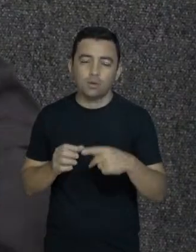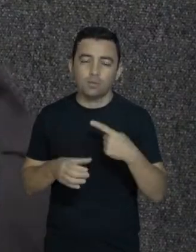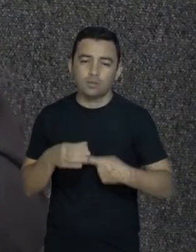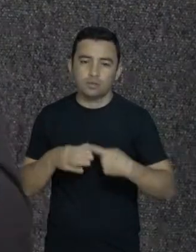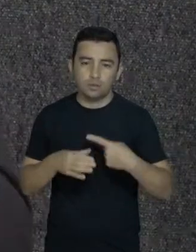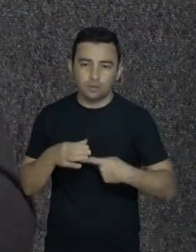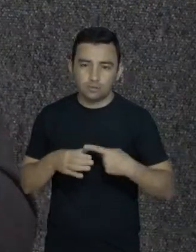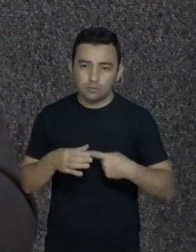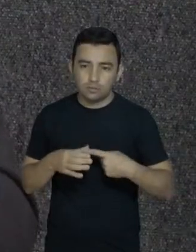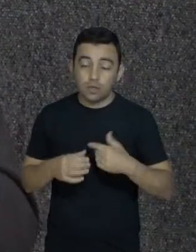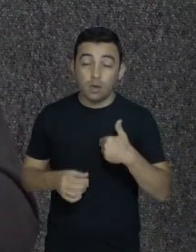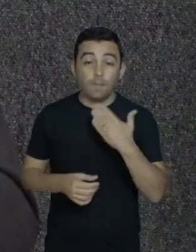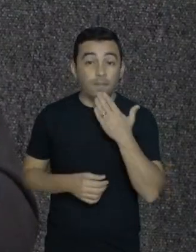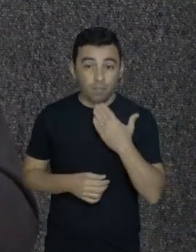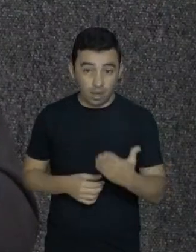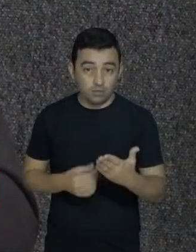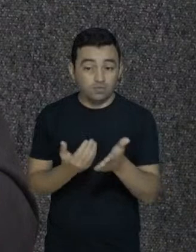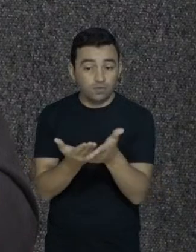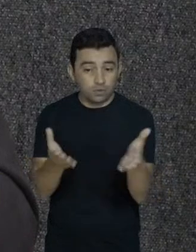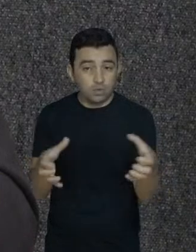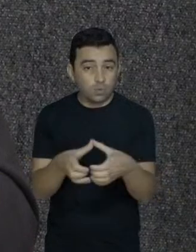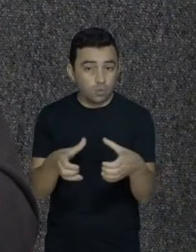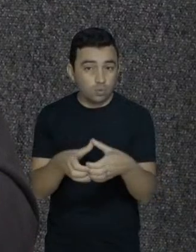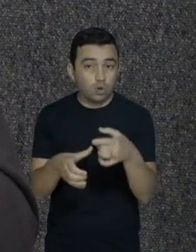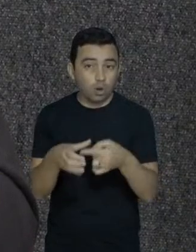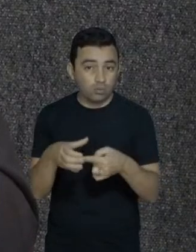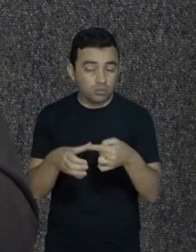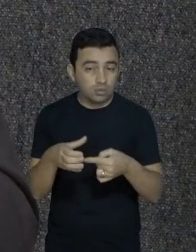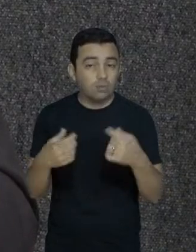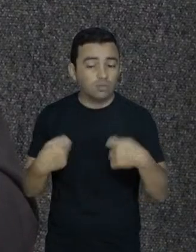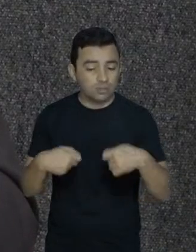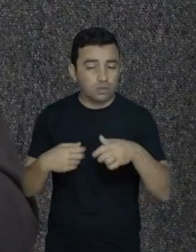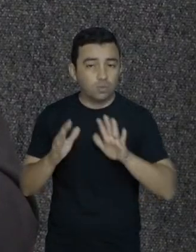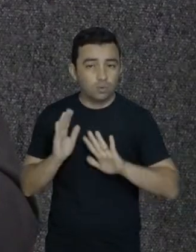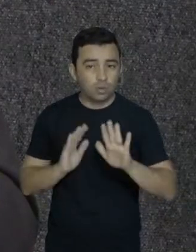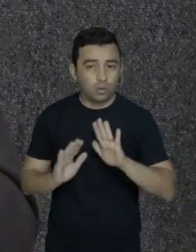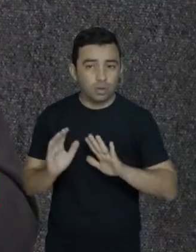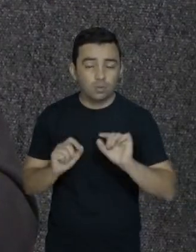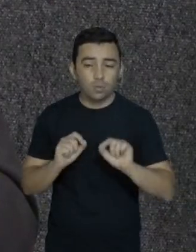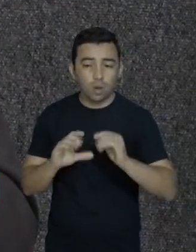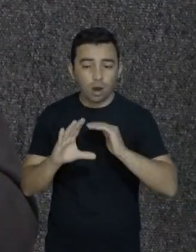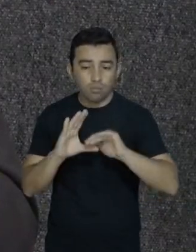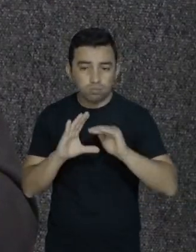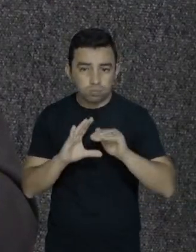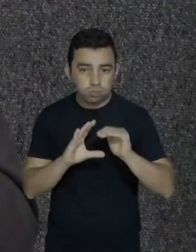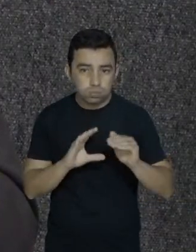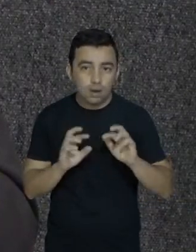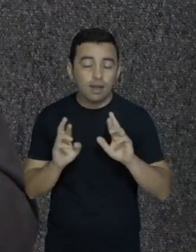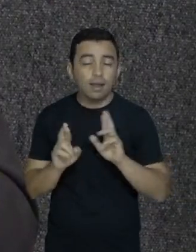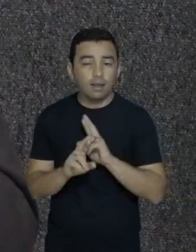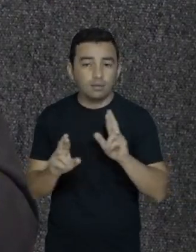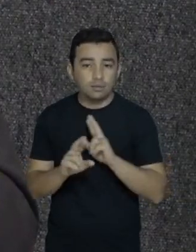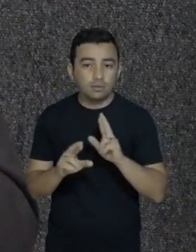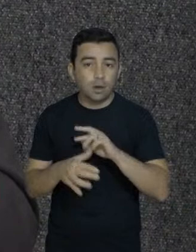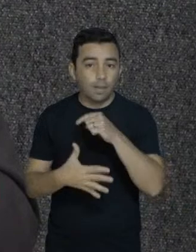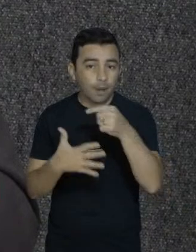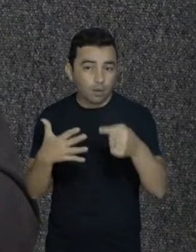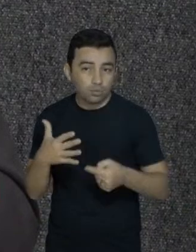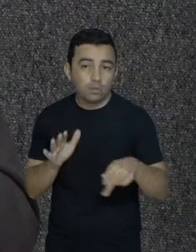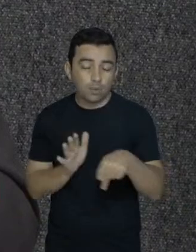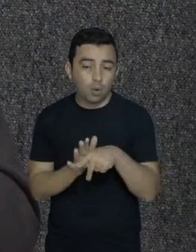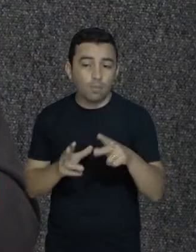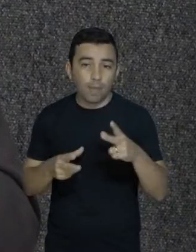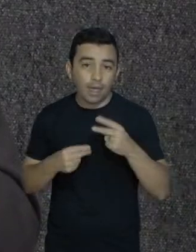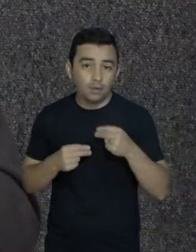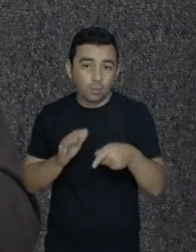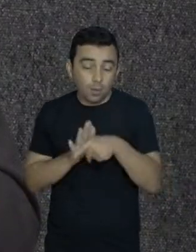Solicito aos membros da comissão que tome os devidos cuidados com os encaminhamentos em relação às pautas que são de mérito desta